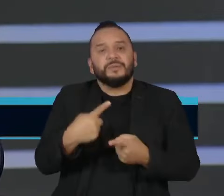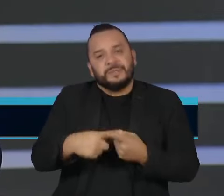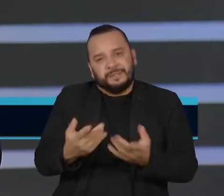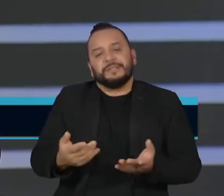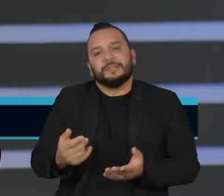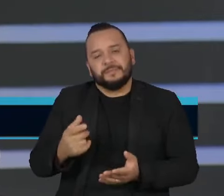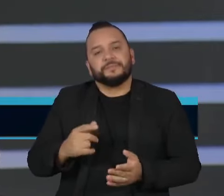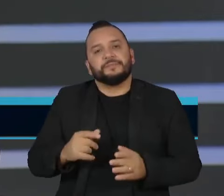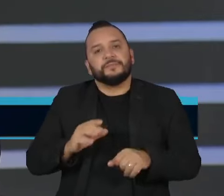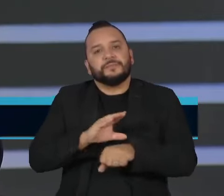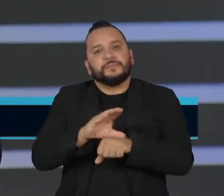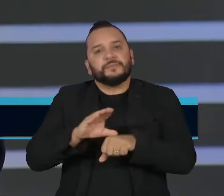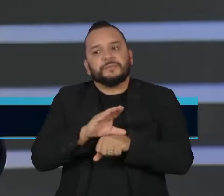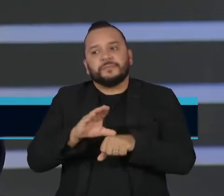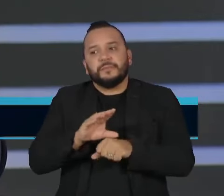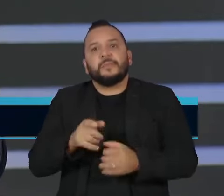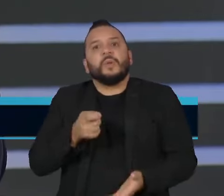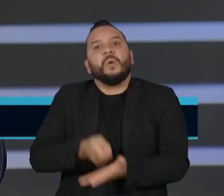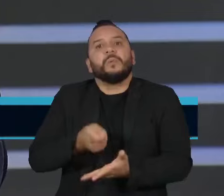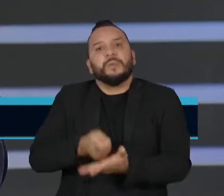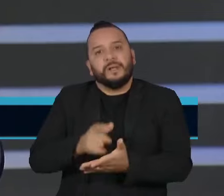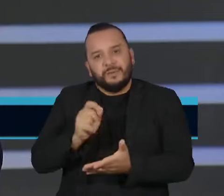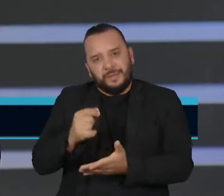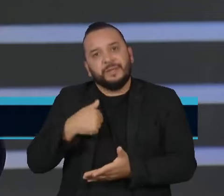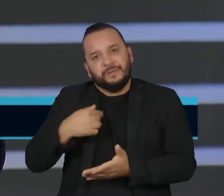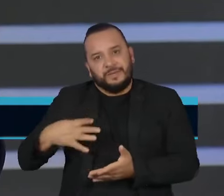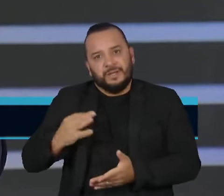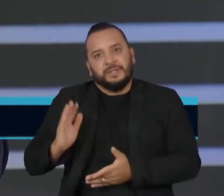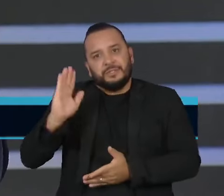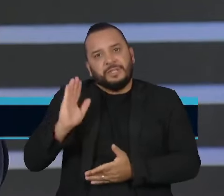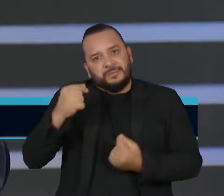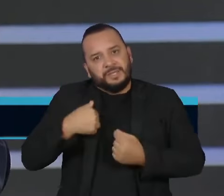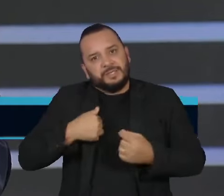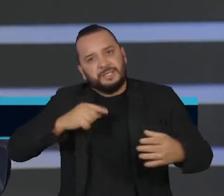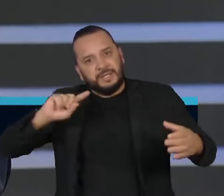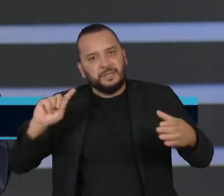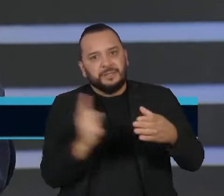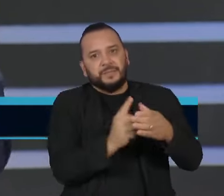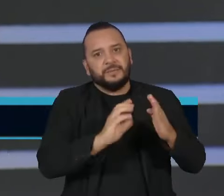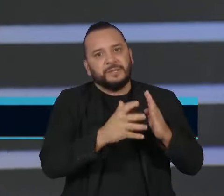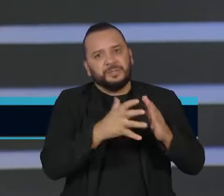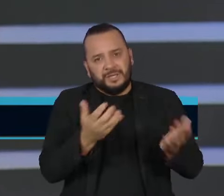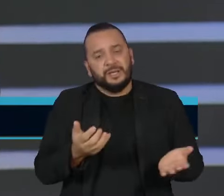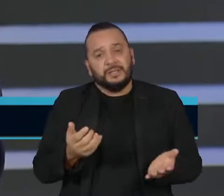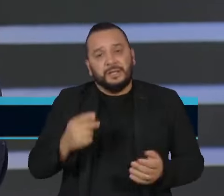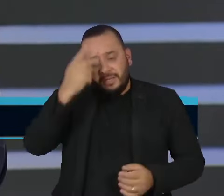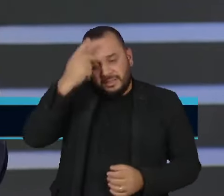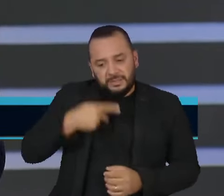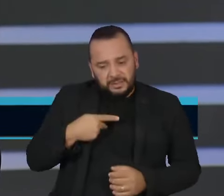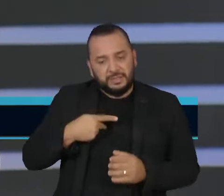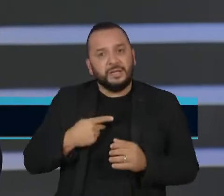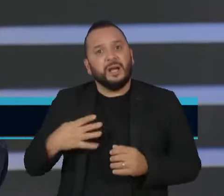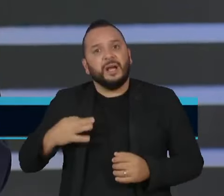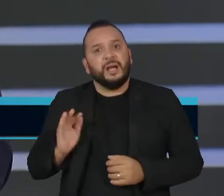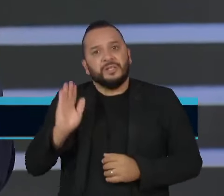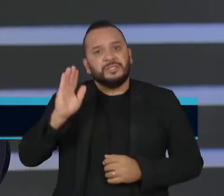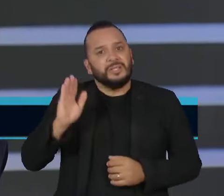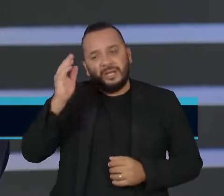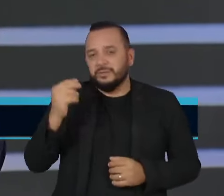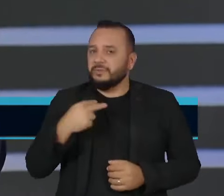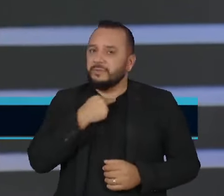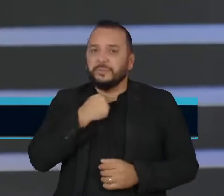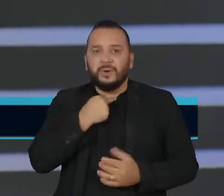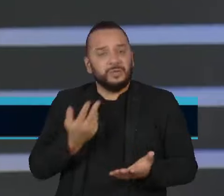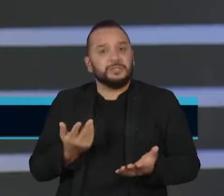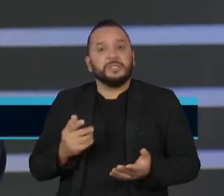obriga que você para ser candidato você precisa ter filiação partidária não há candidatura vula que seria Impossível com o voto que nós temos só com